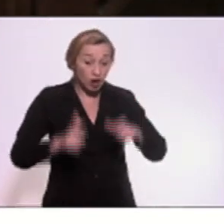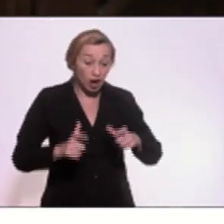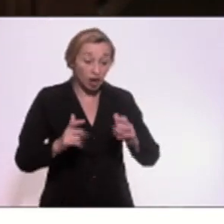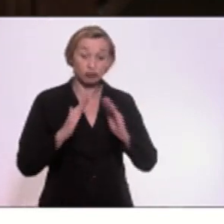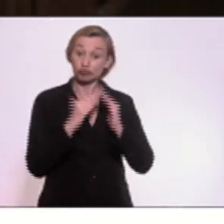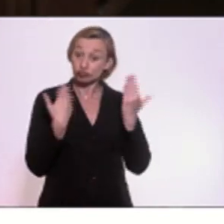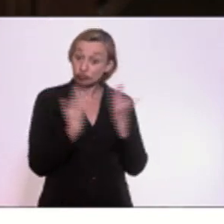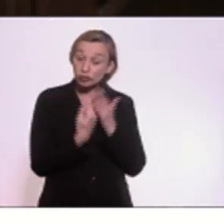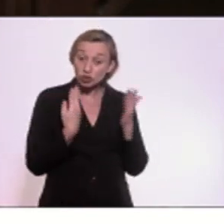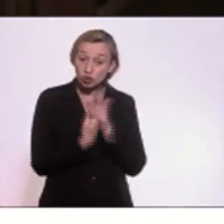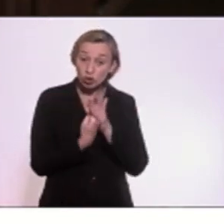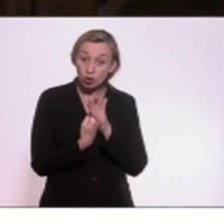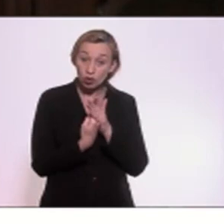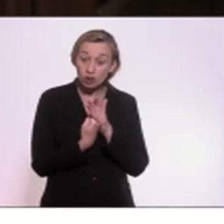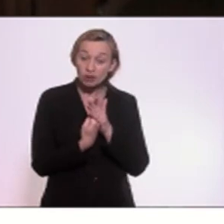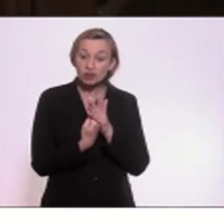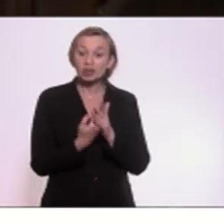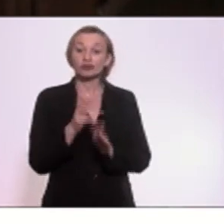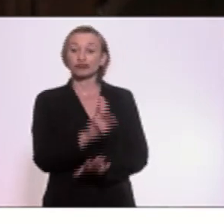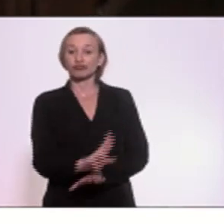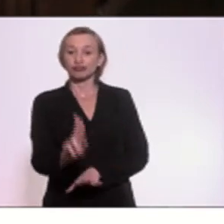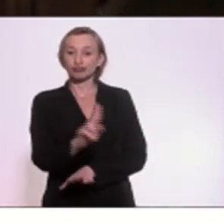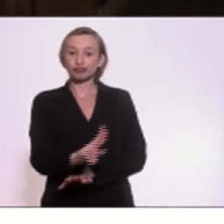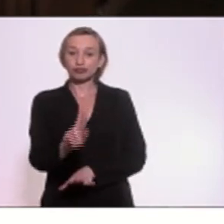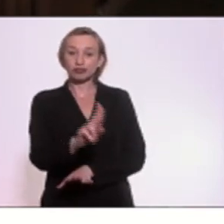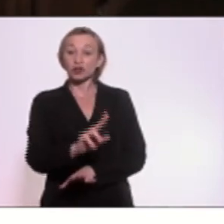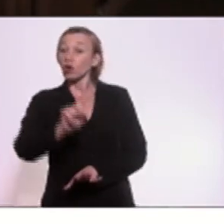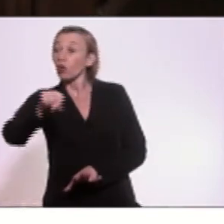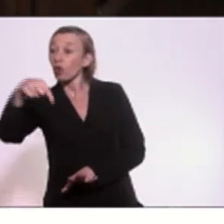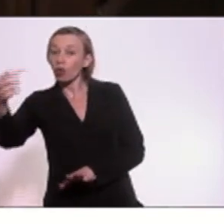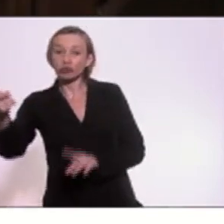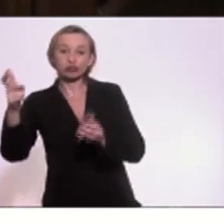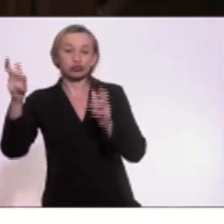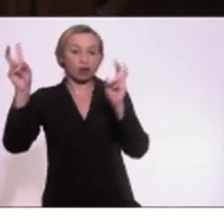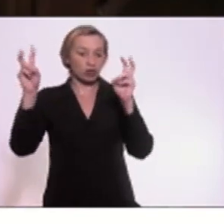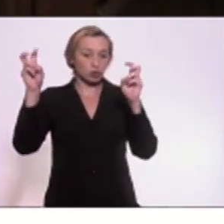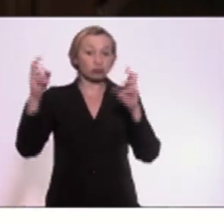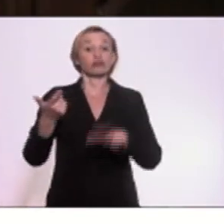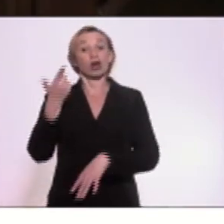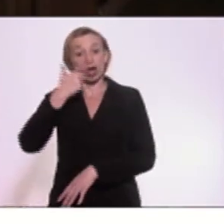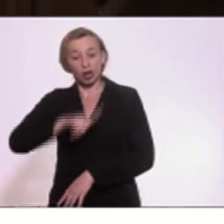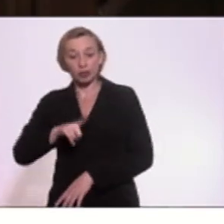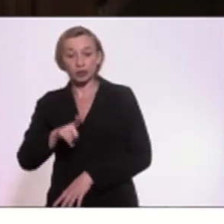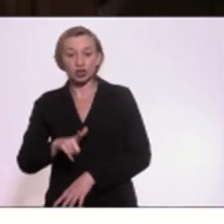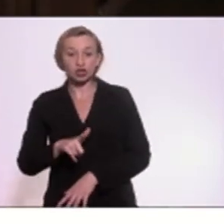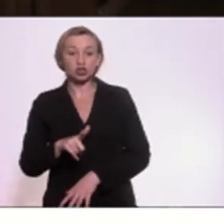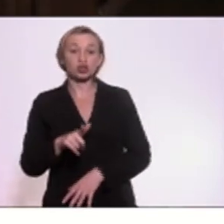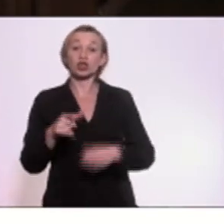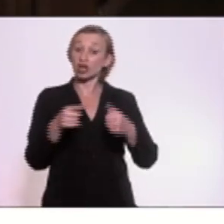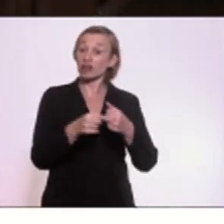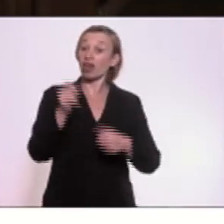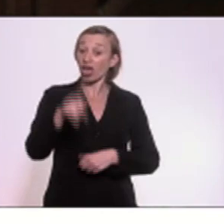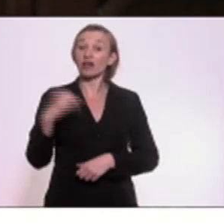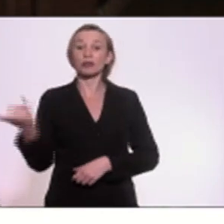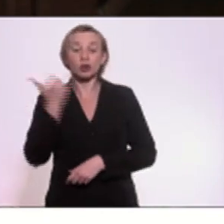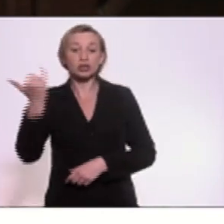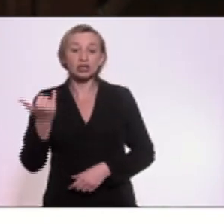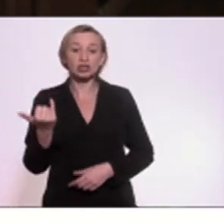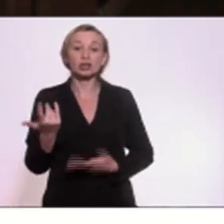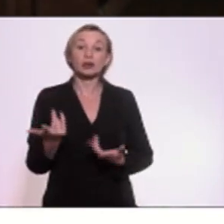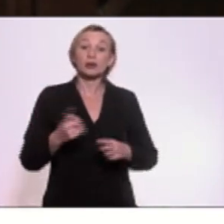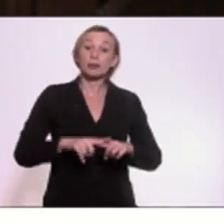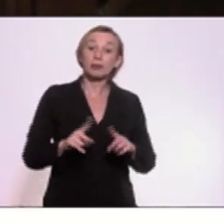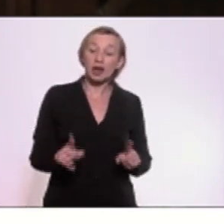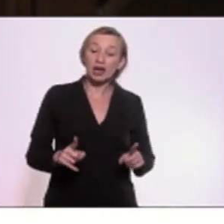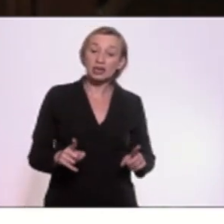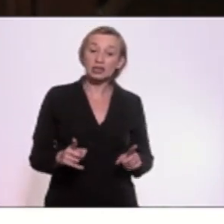escola sendo utilizado para uma outra destinação. E repito, arquivos são importantes, mas não considero